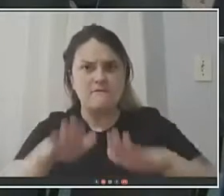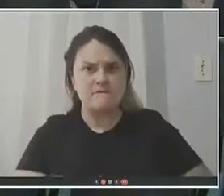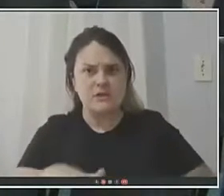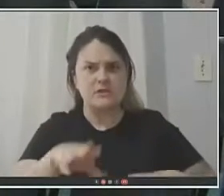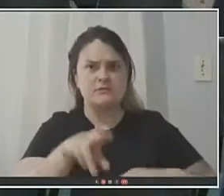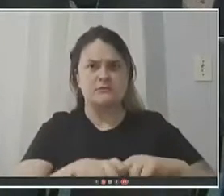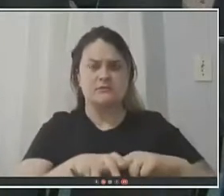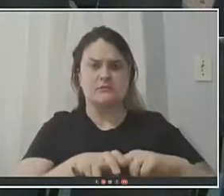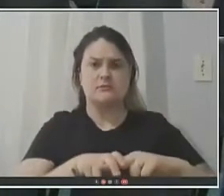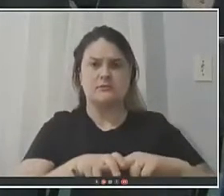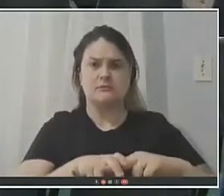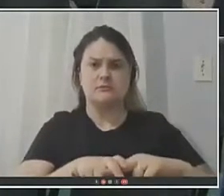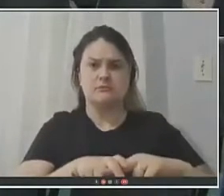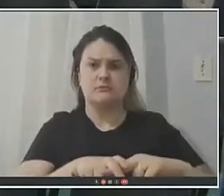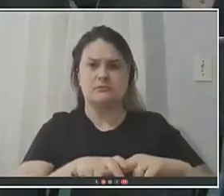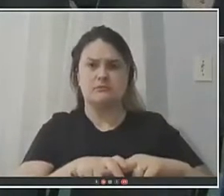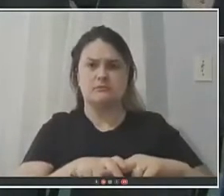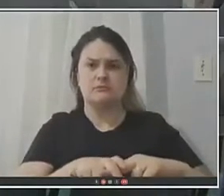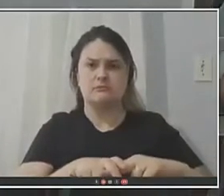como estão.